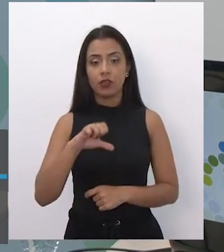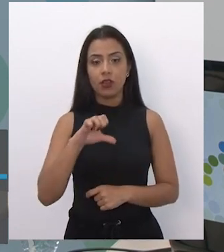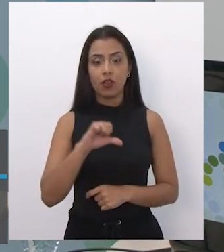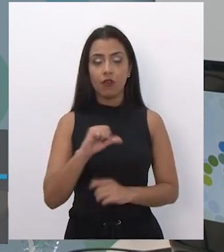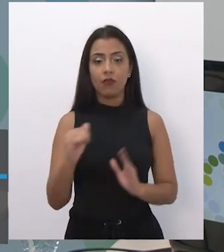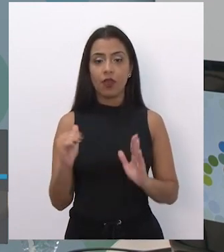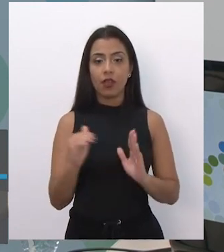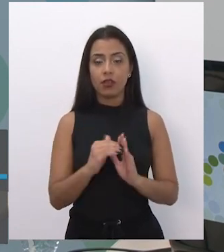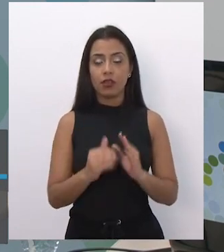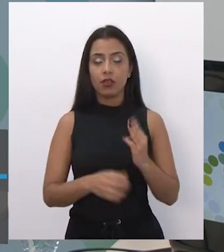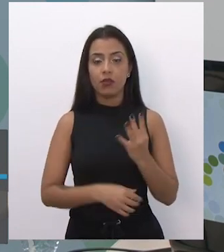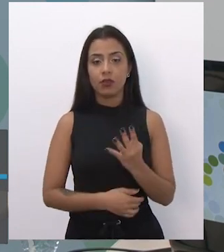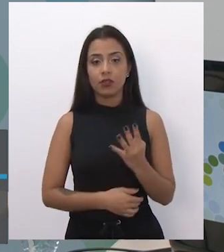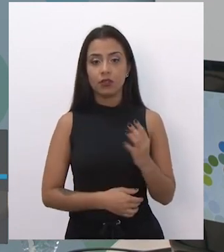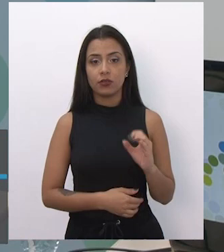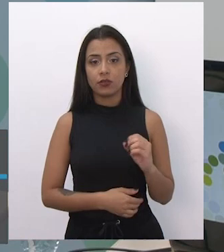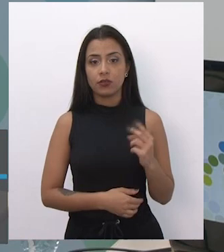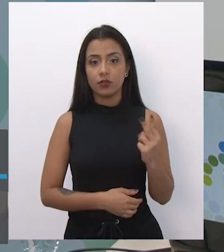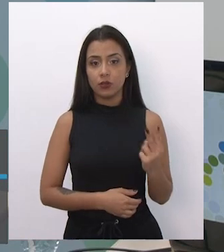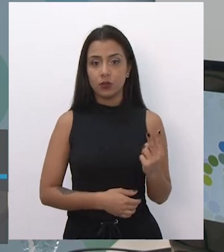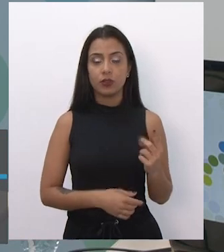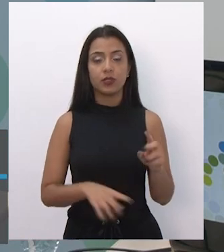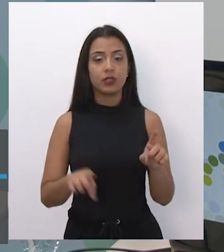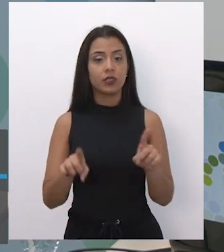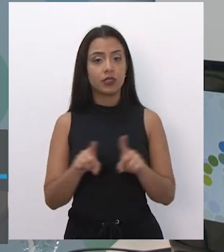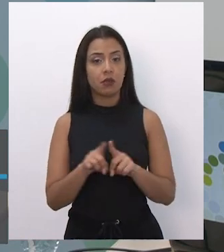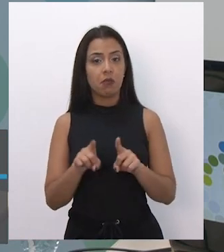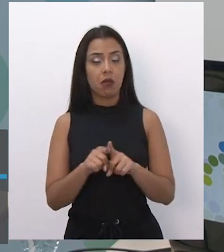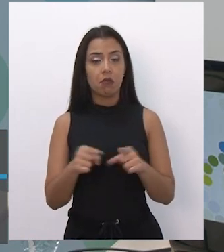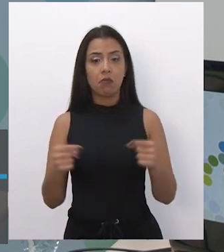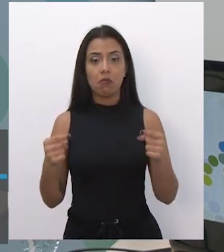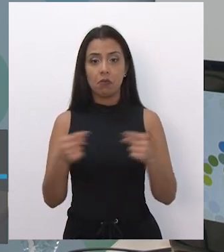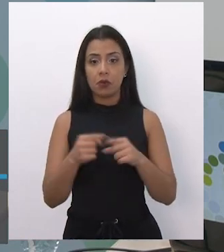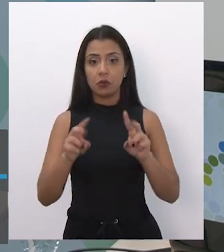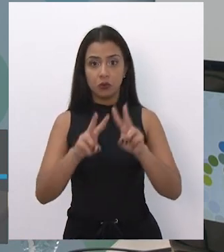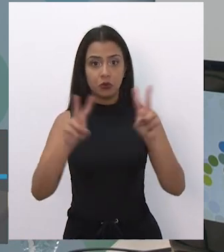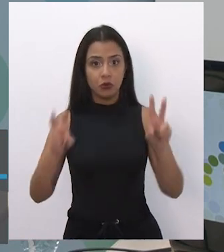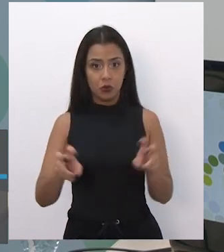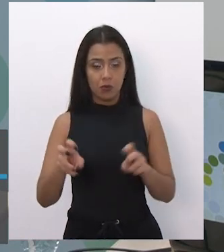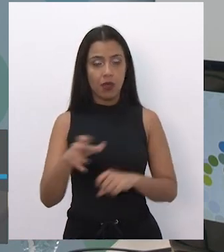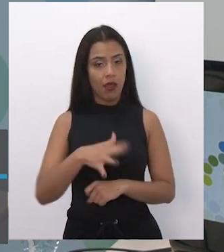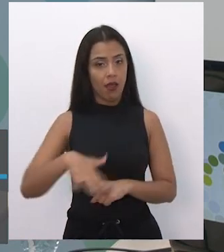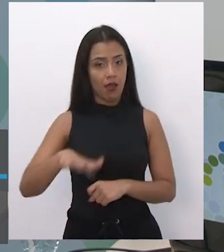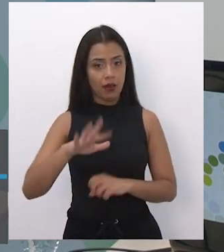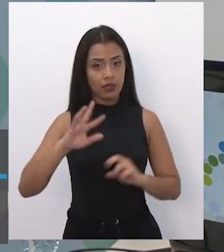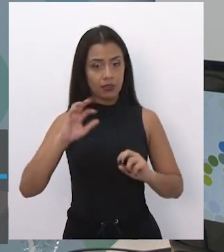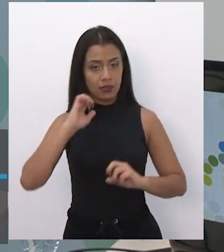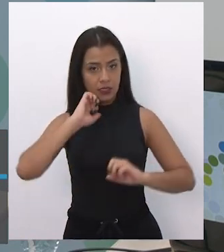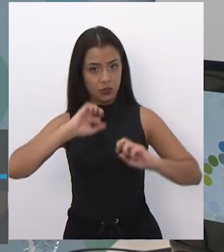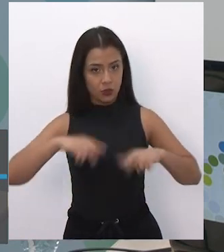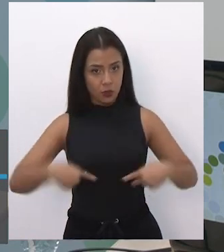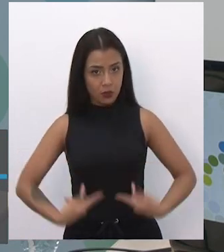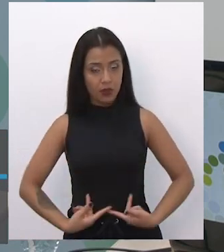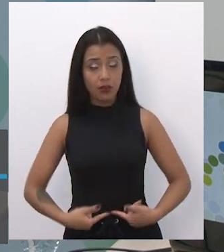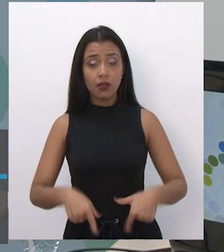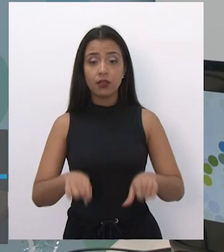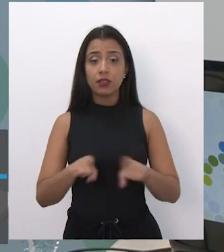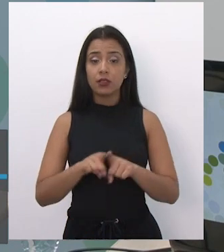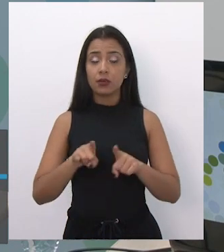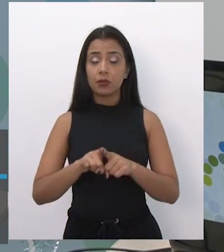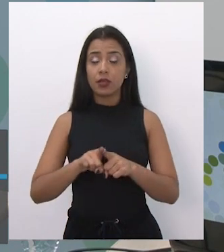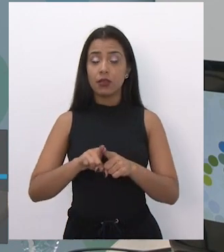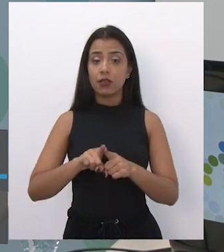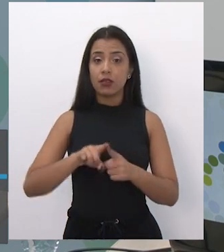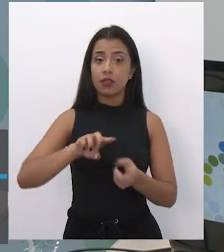402, considerando, além das questões intrínsecas desta área de Ciências Humanas, também a transição dos